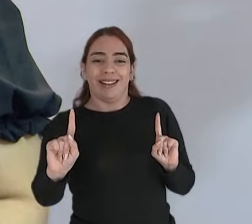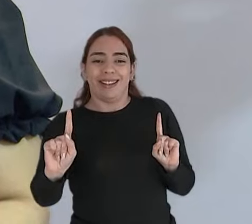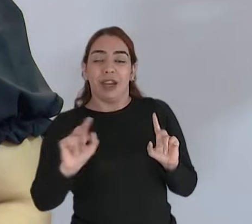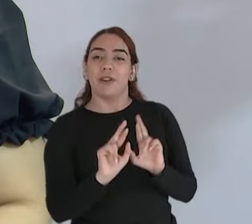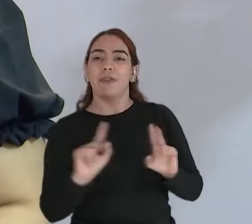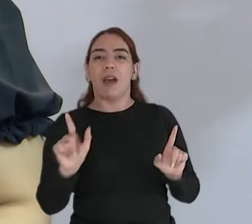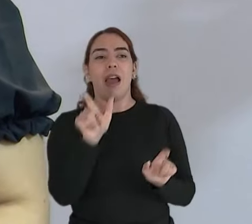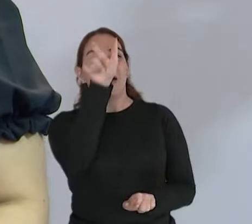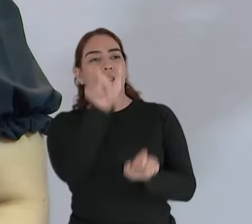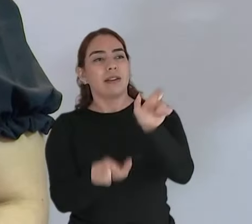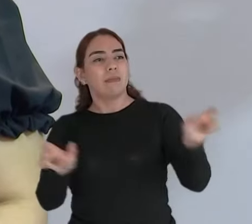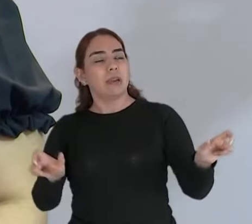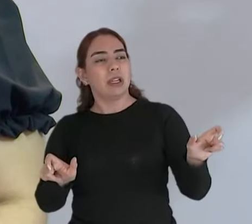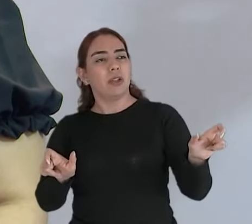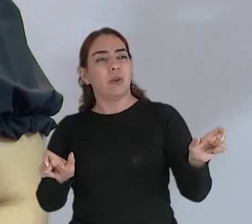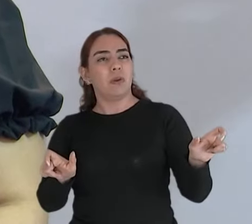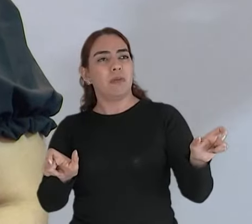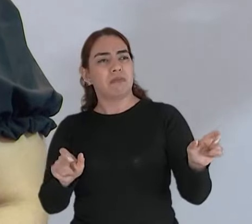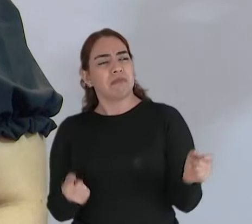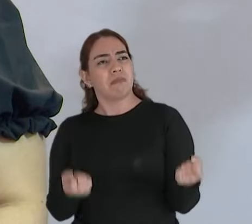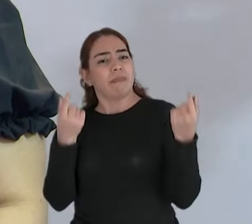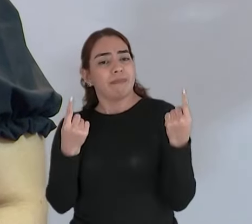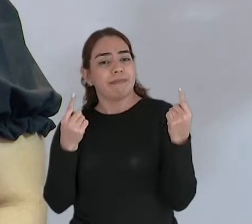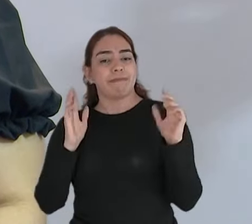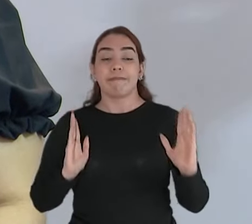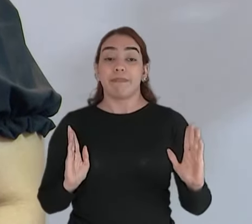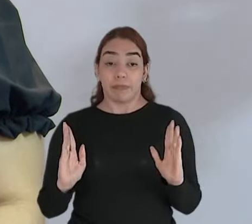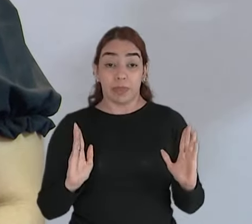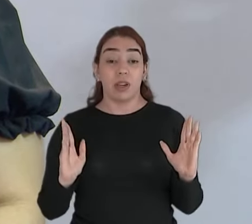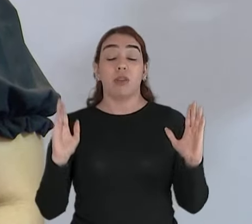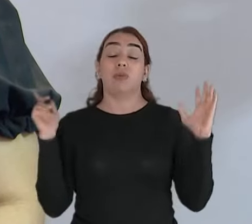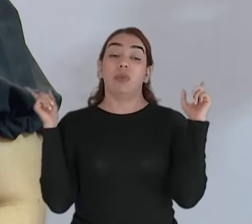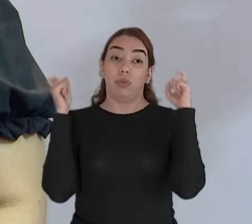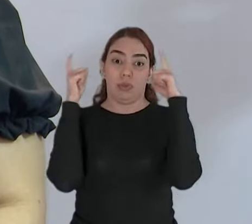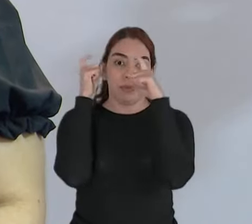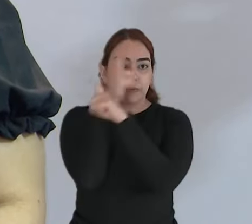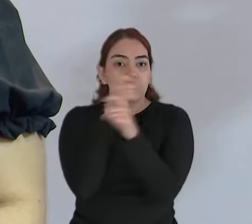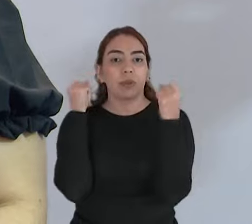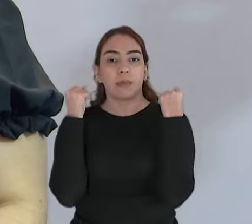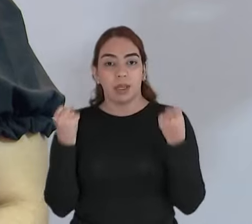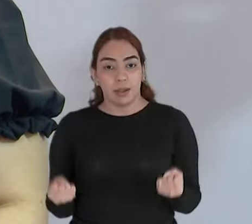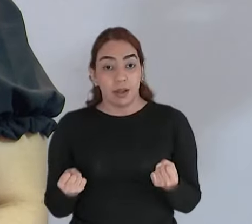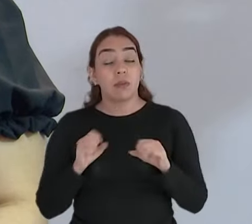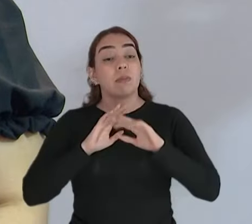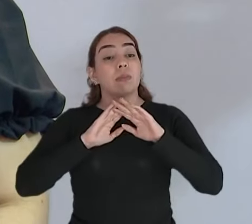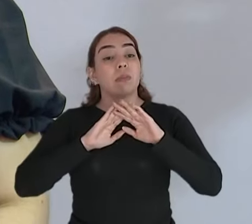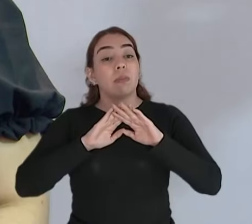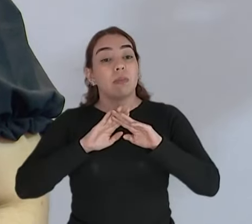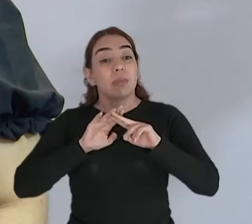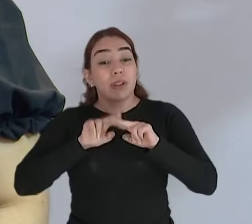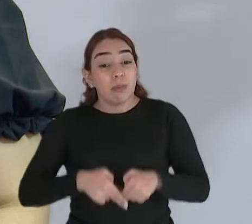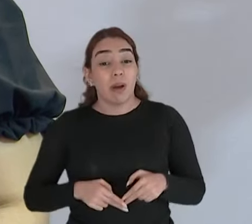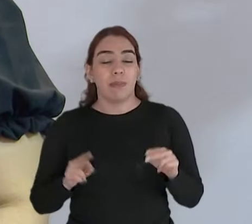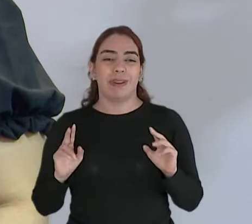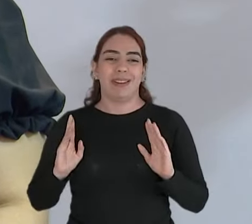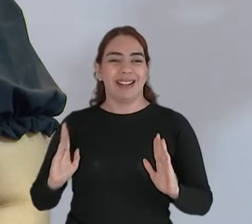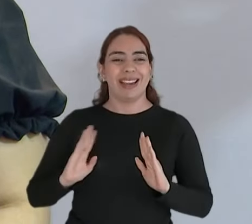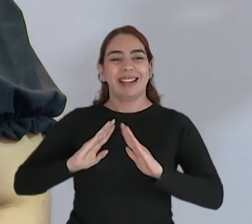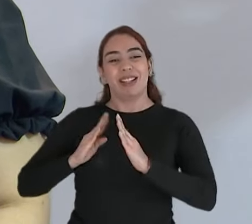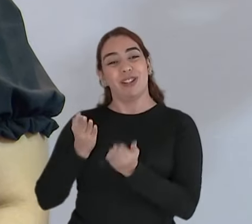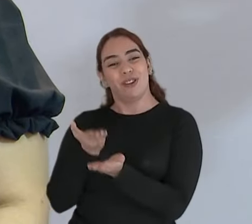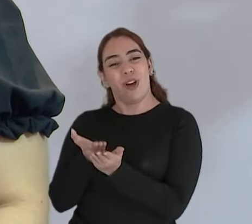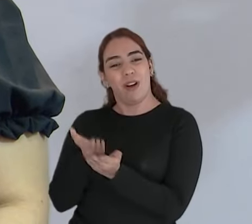não possuíam. Então, foi uma fase muito difícil, principalmente no ambiente escolar. Porque é